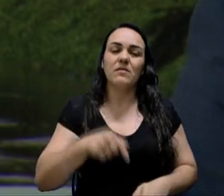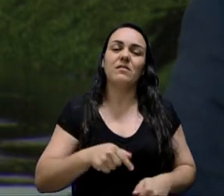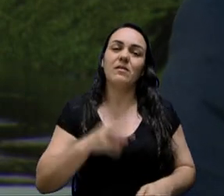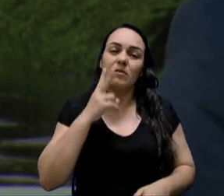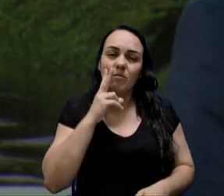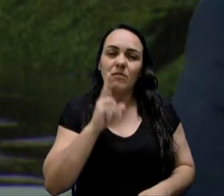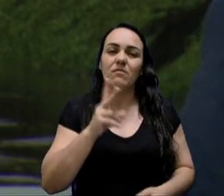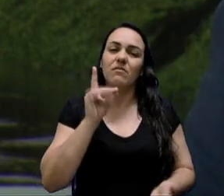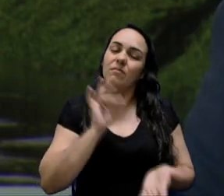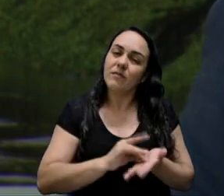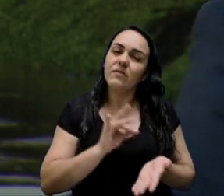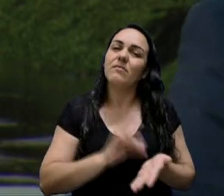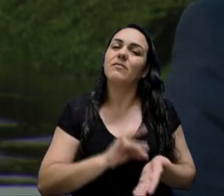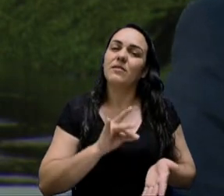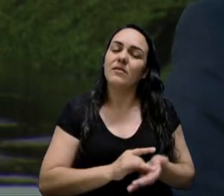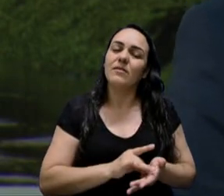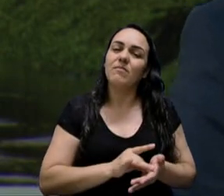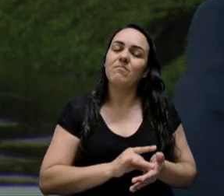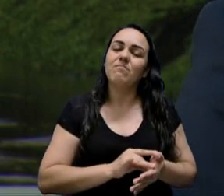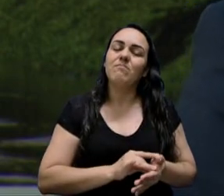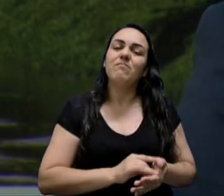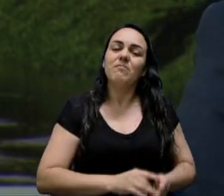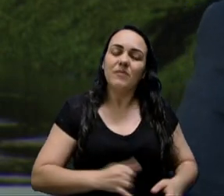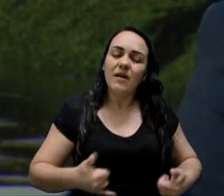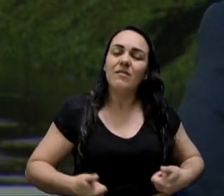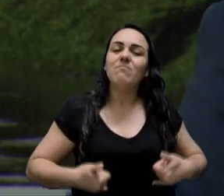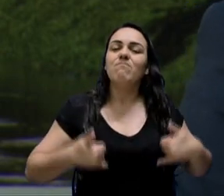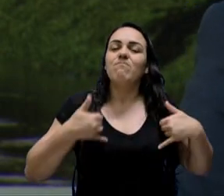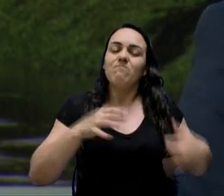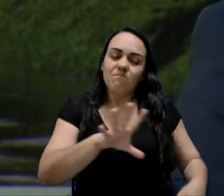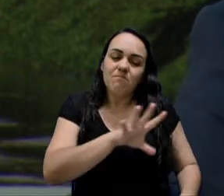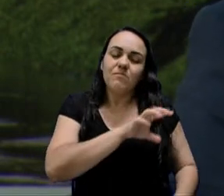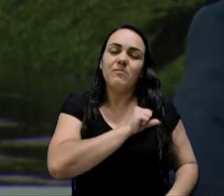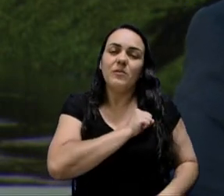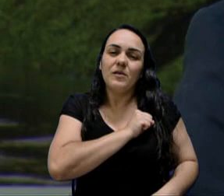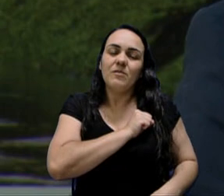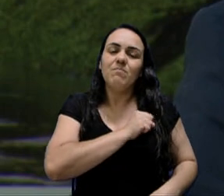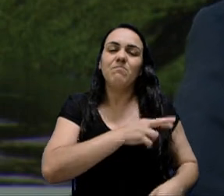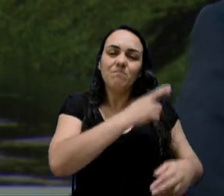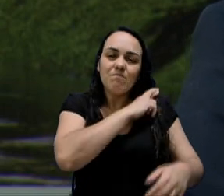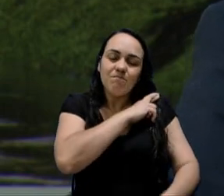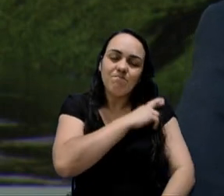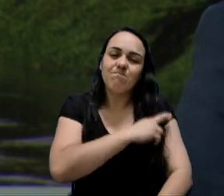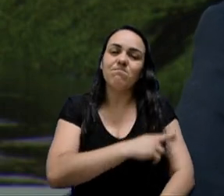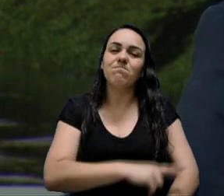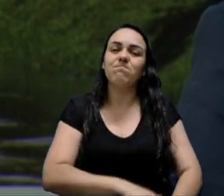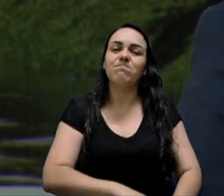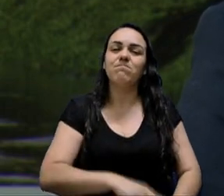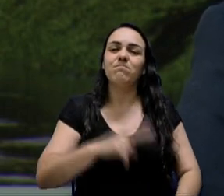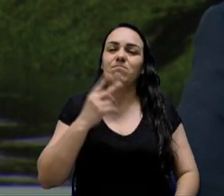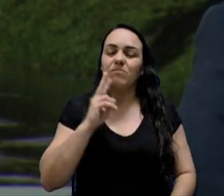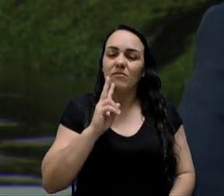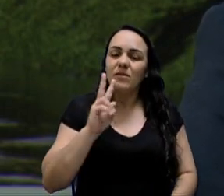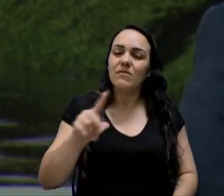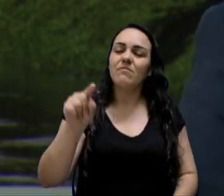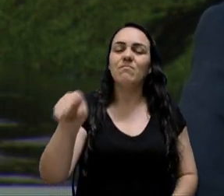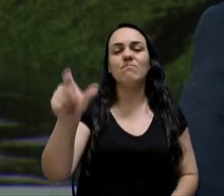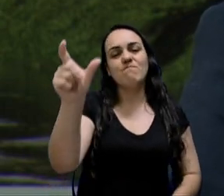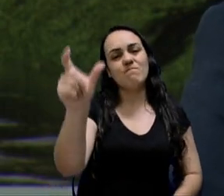ver o orgulho, o amor incondicional, respeito e admiração que possuem por